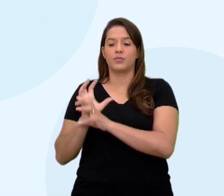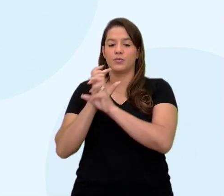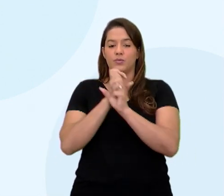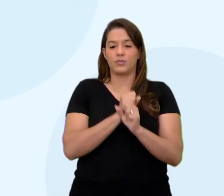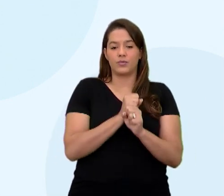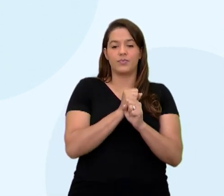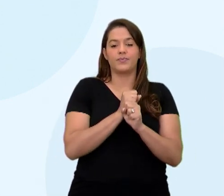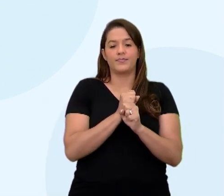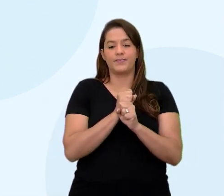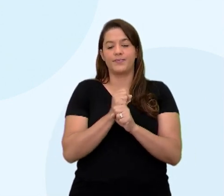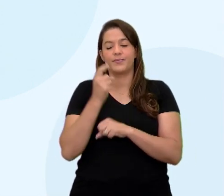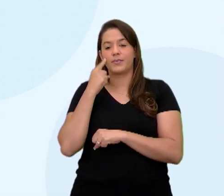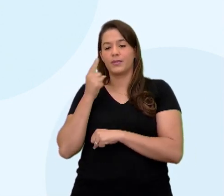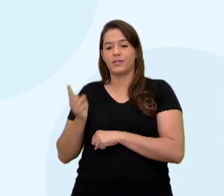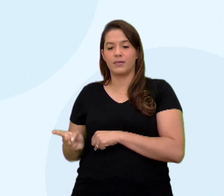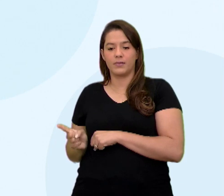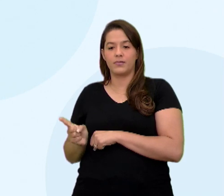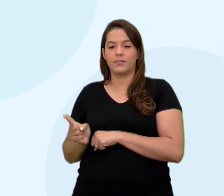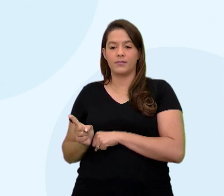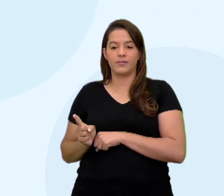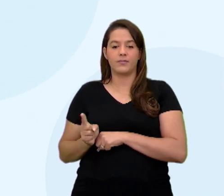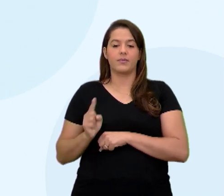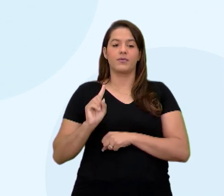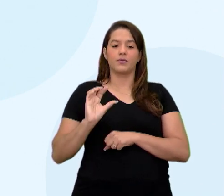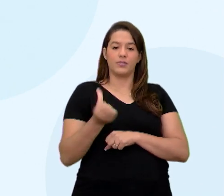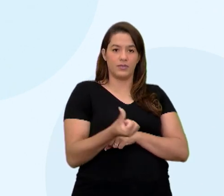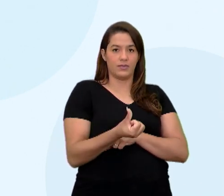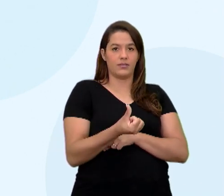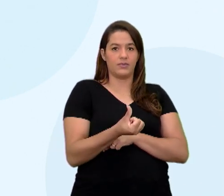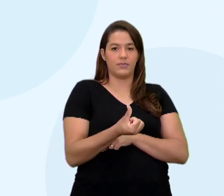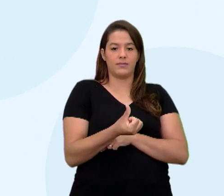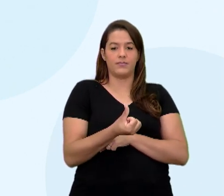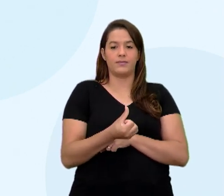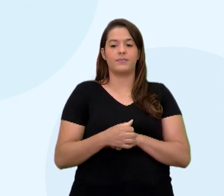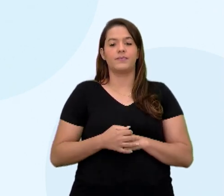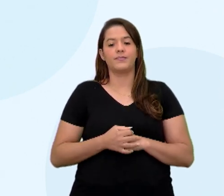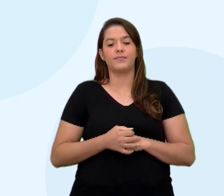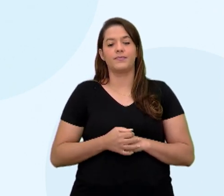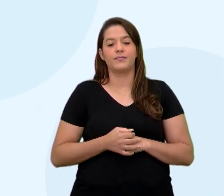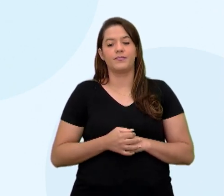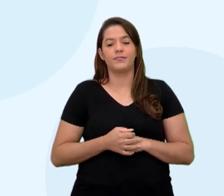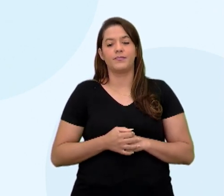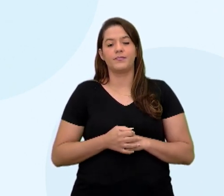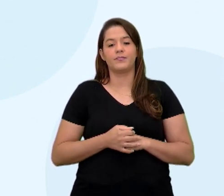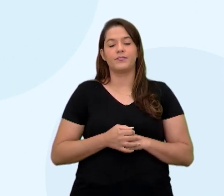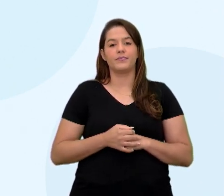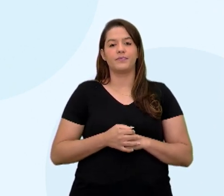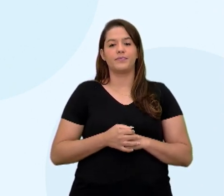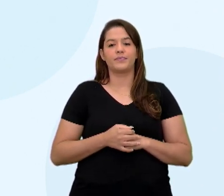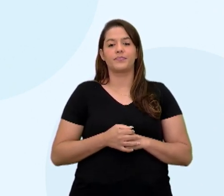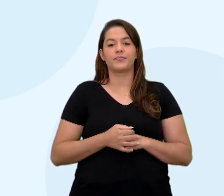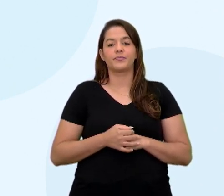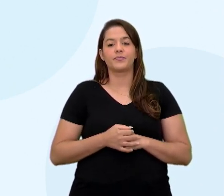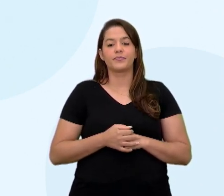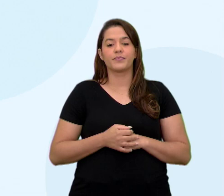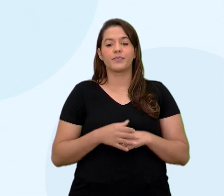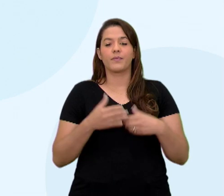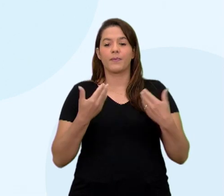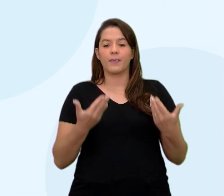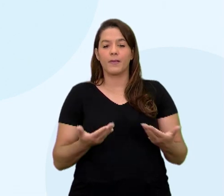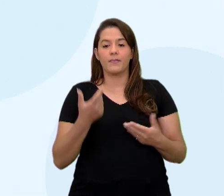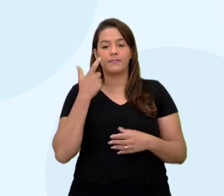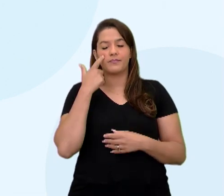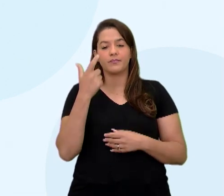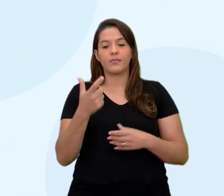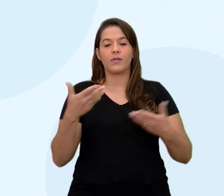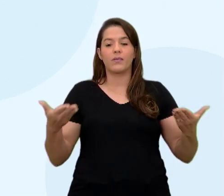com ocupação e pessoas sem ocupação, eu encontro o total de pessoas na família, ou seja, 6 pessoas. Aí veja, o